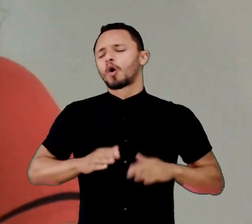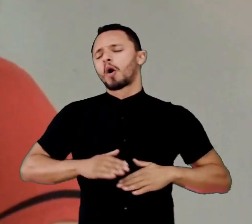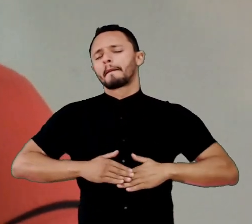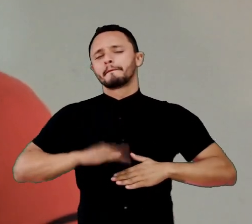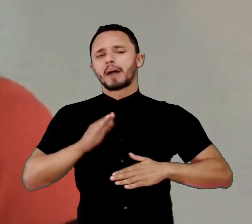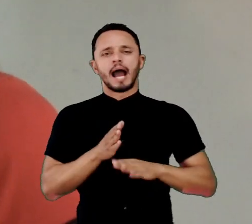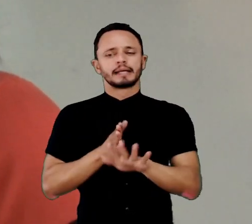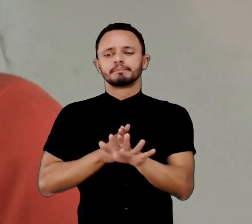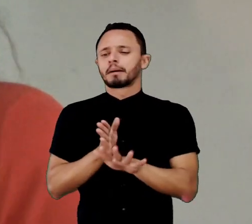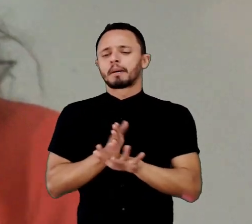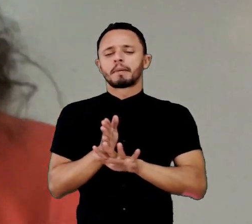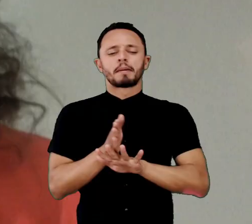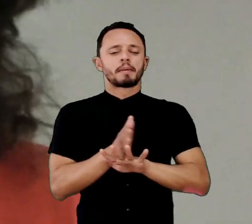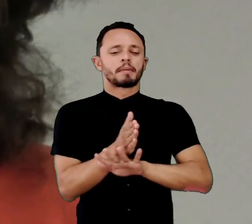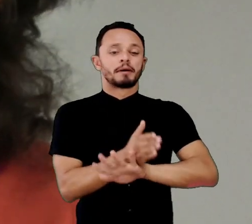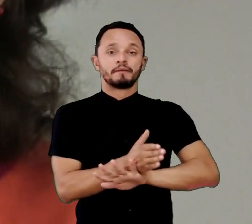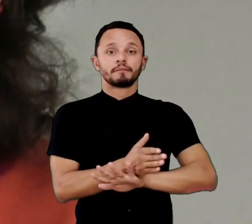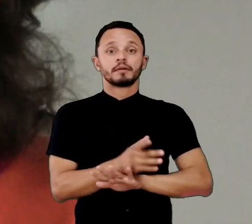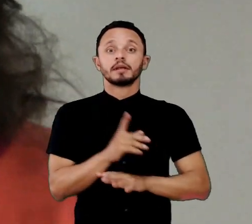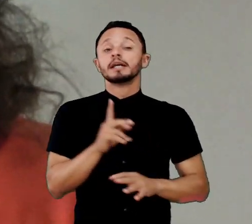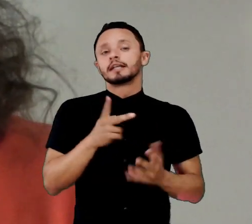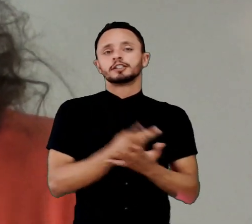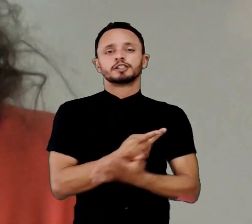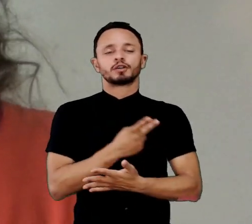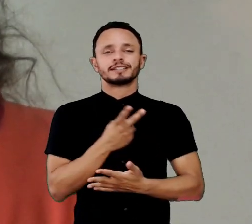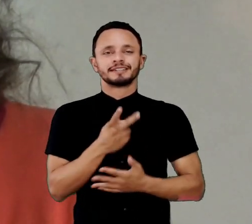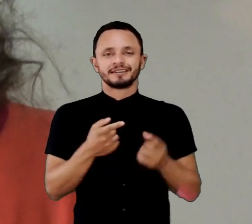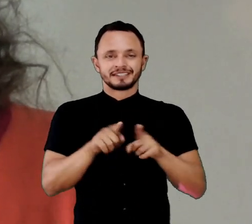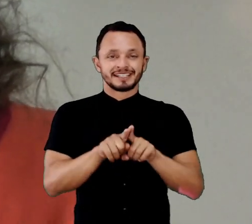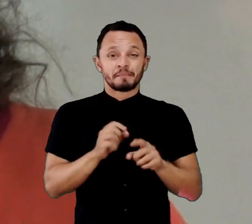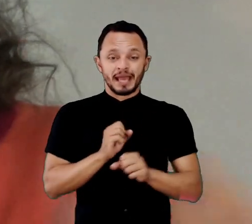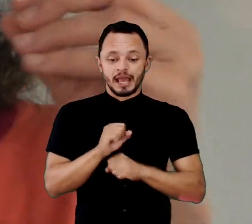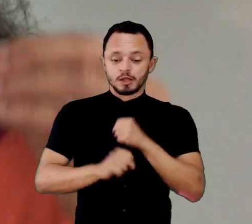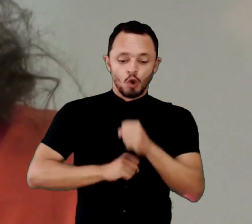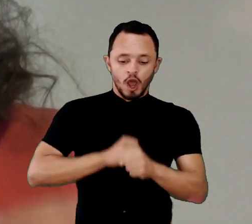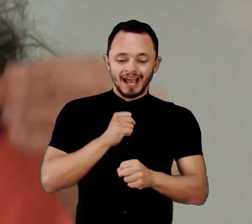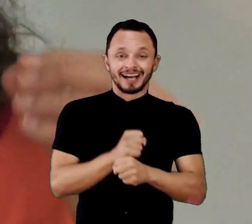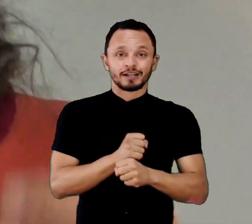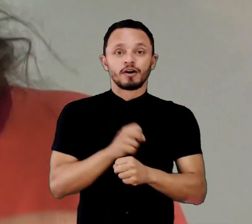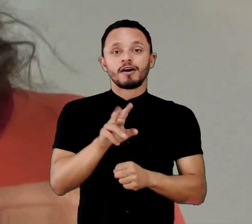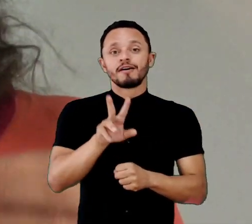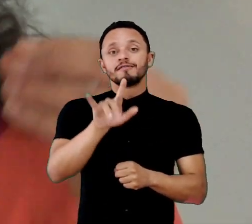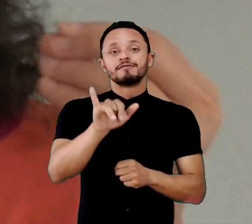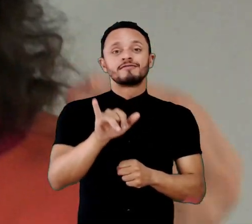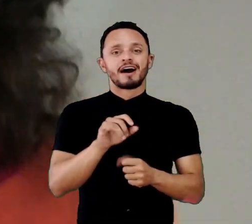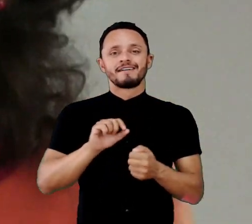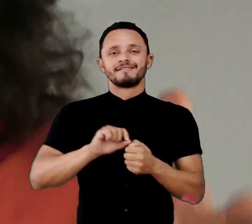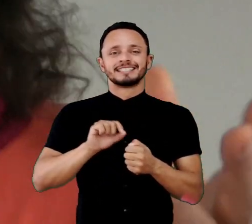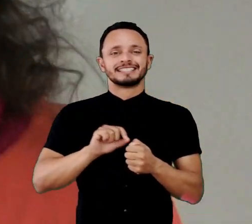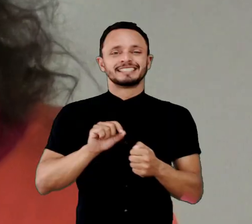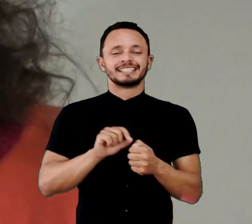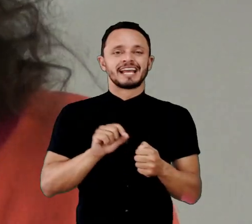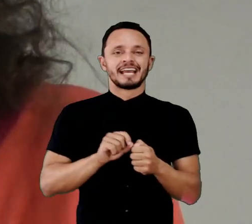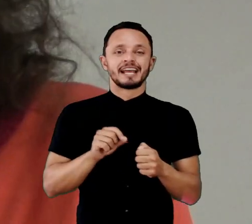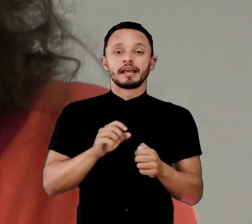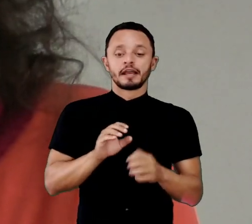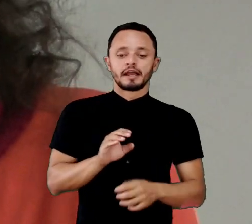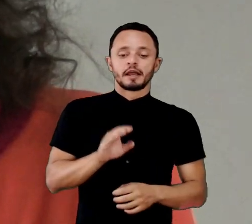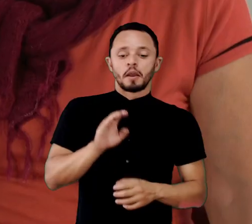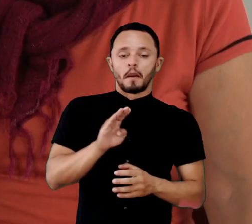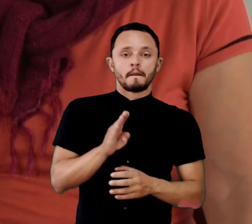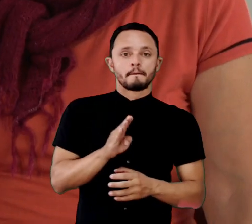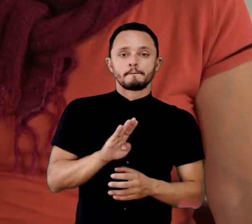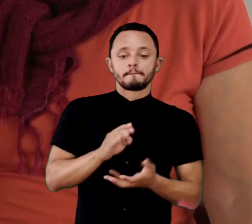como o Marcelo anunciou, no ano que vem a gente vai fazer as bodas de prata do espetáculo